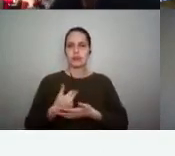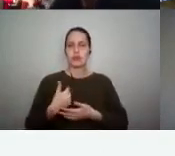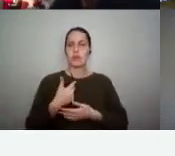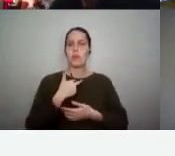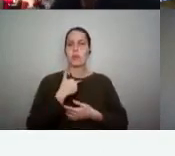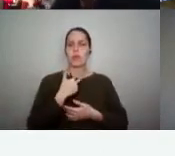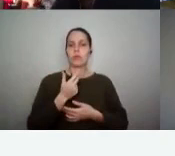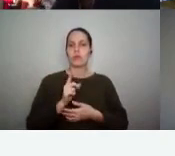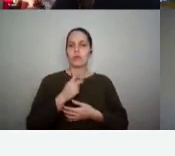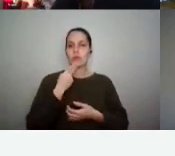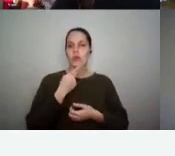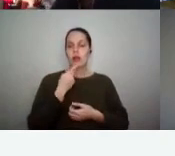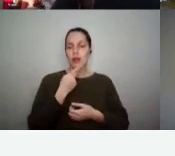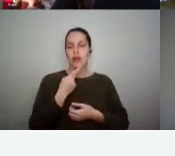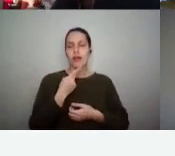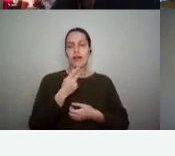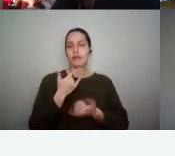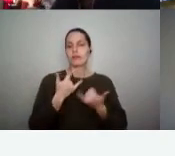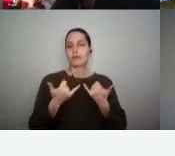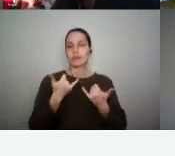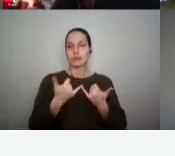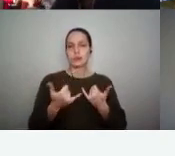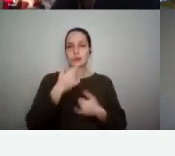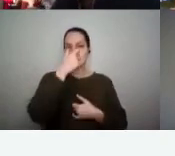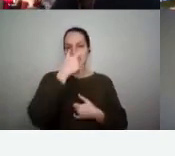necessariamente que um professor